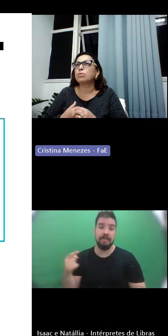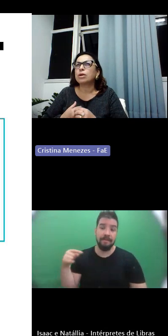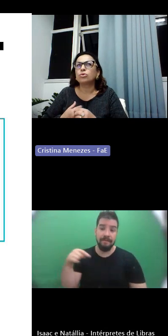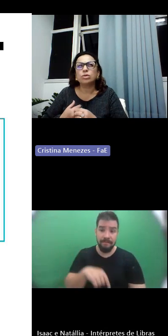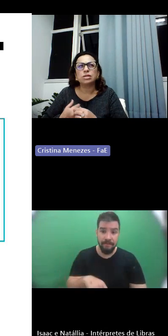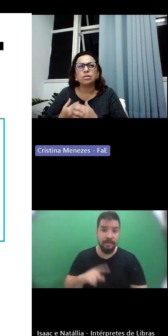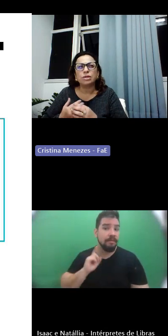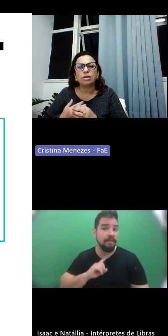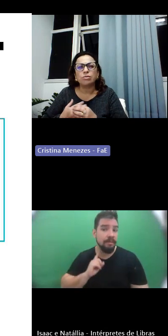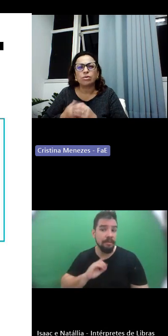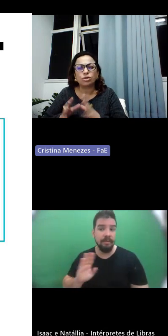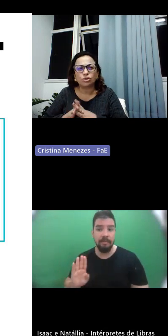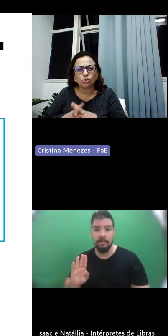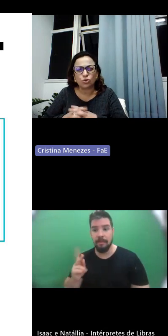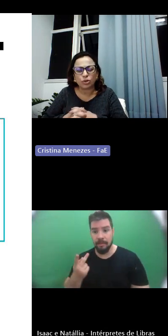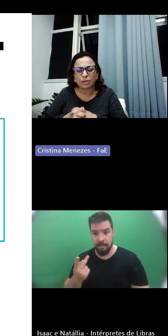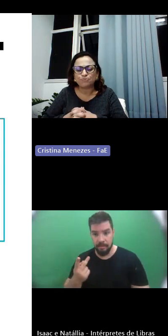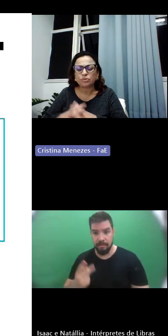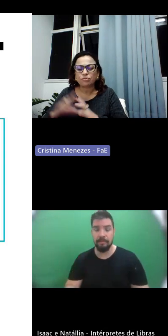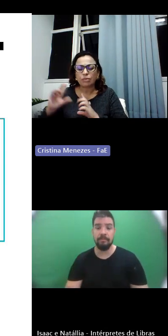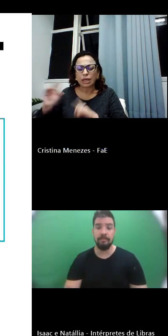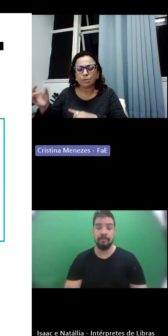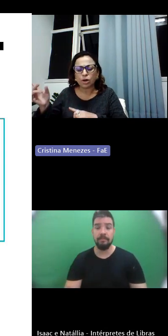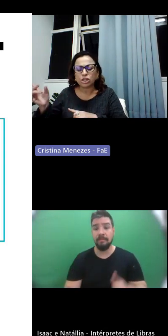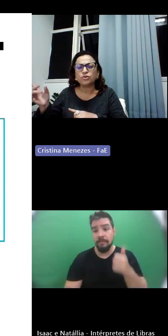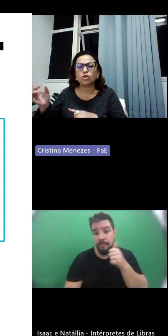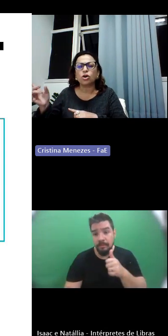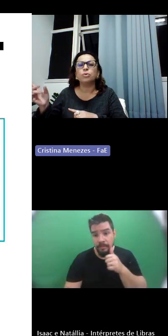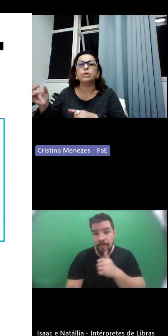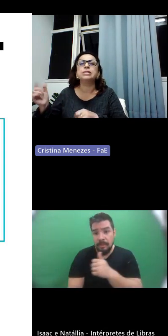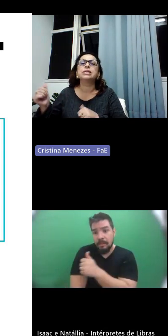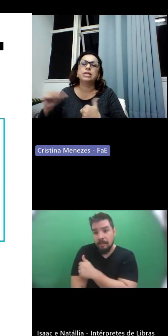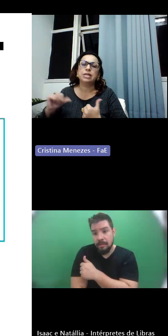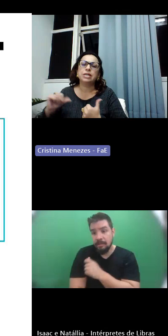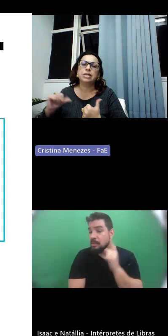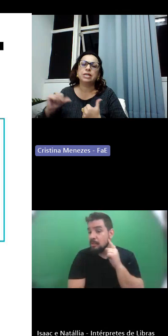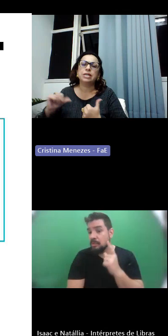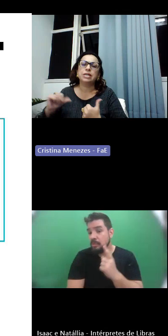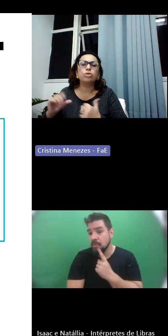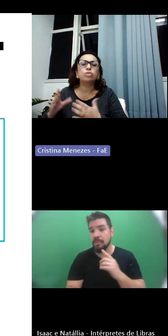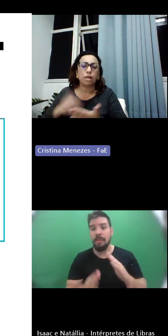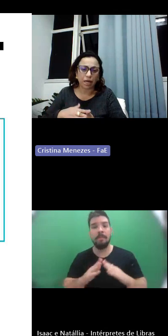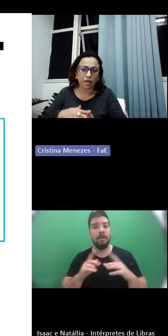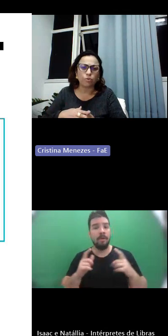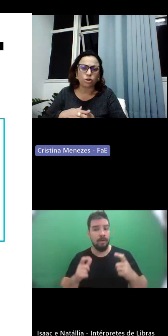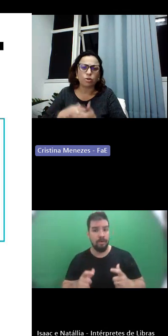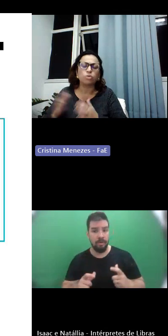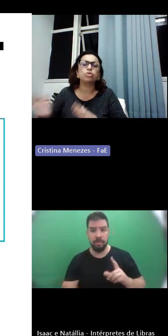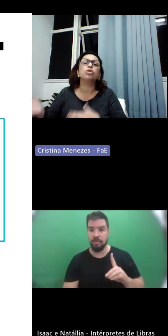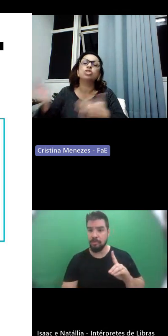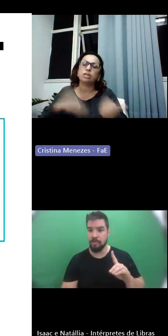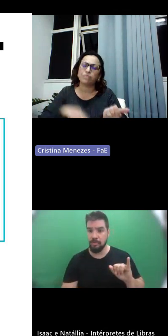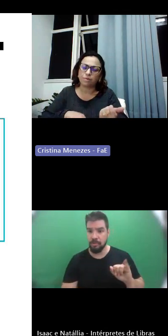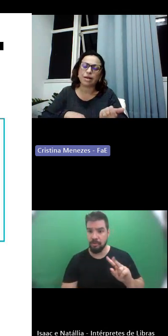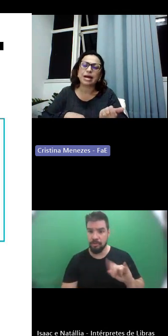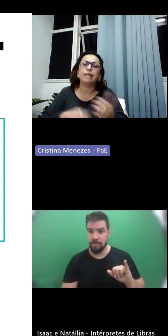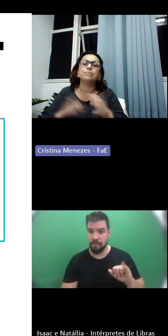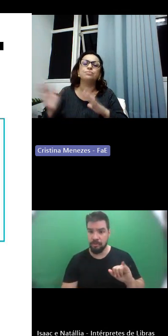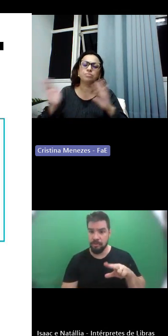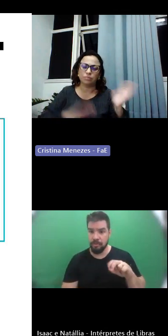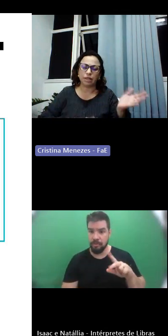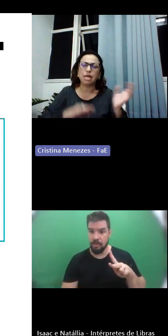exemplo, tem uma aluna, se não me engano, uma aluna surda, que mora em Divinópolis. Ela vem para Belo Horizonte, ela é do Polo de Belo Horizonte, ela vem